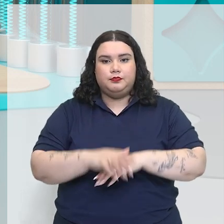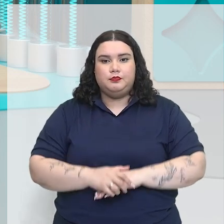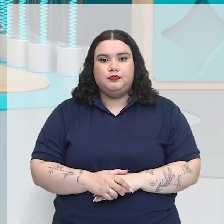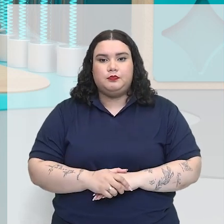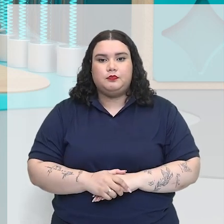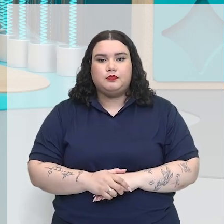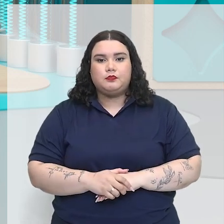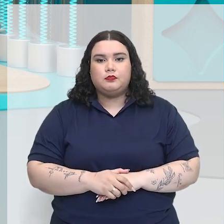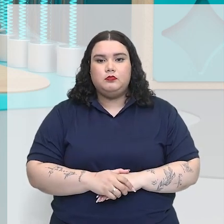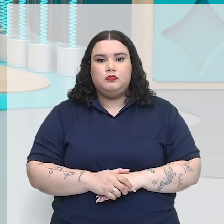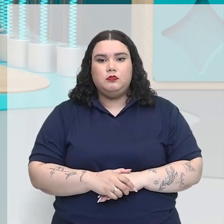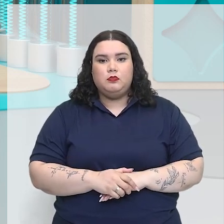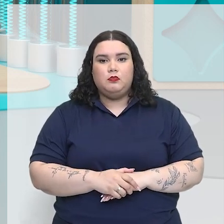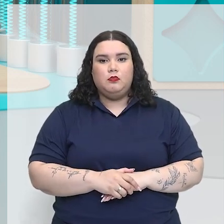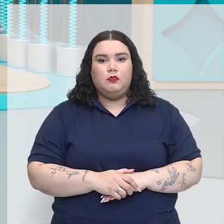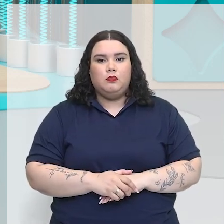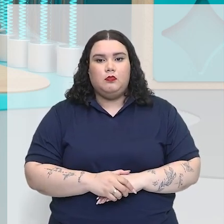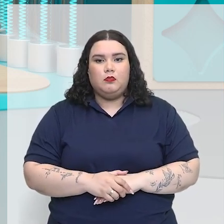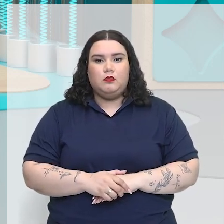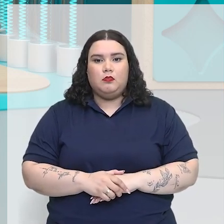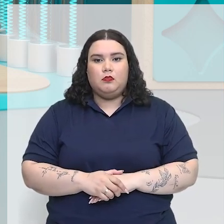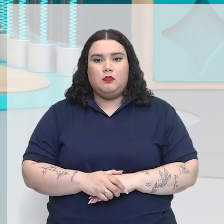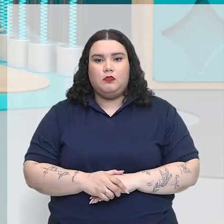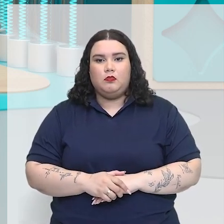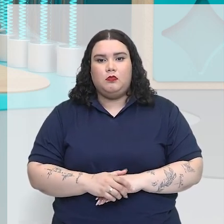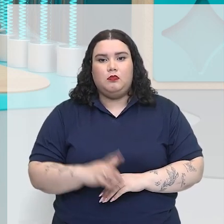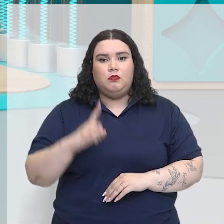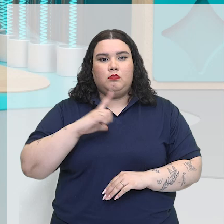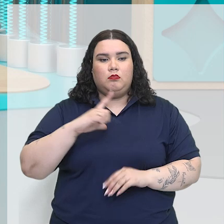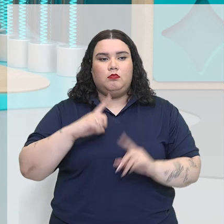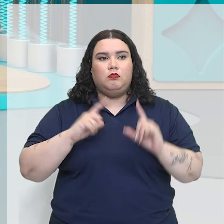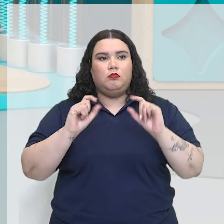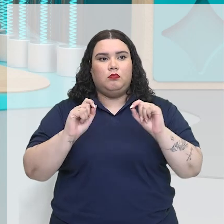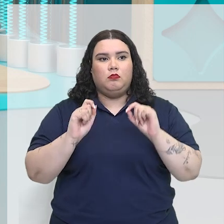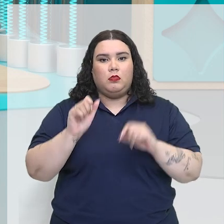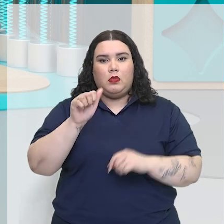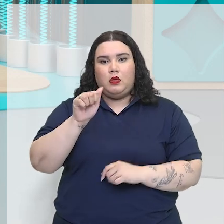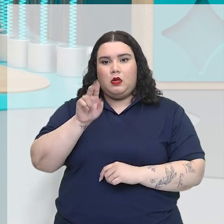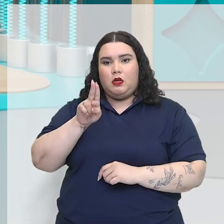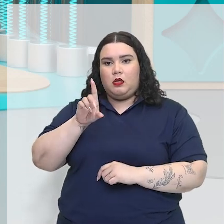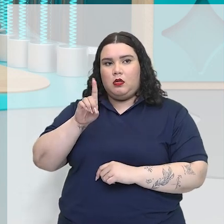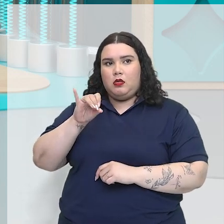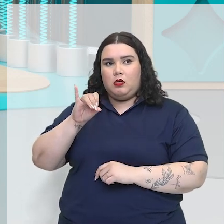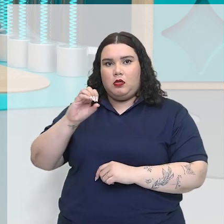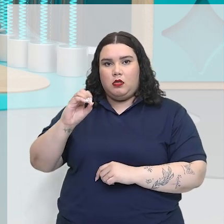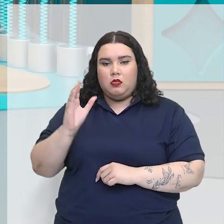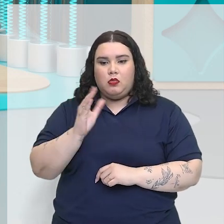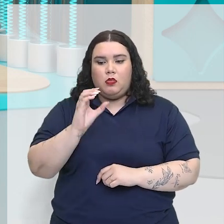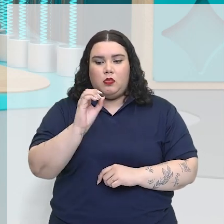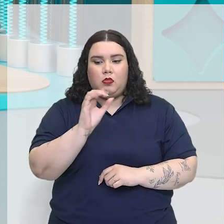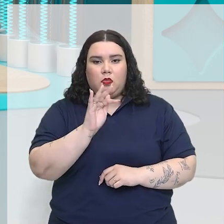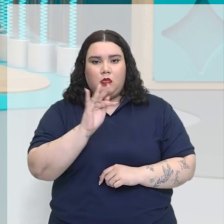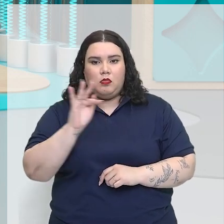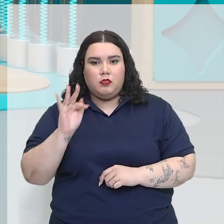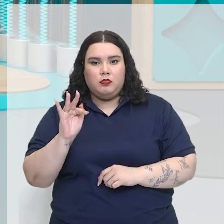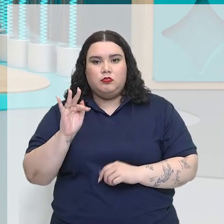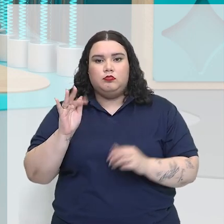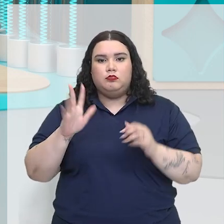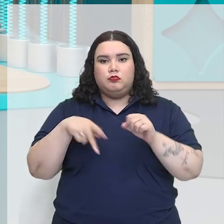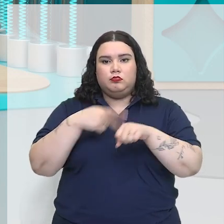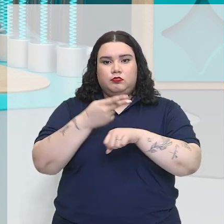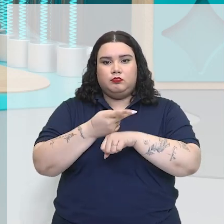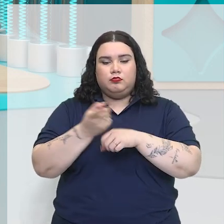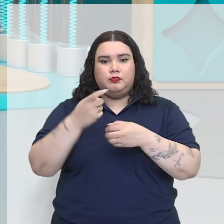Nós temos agora um áudio off, né? Isso, então vamos ouvir aí um áudio off,